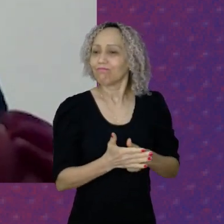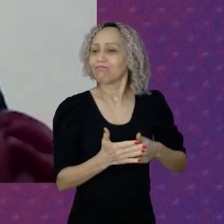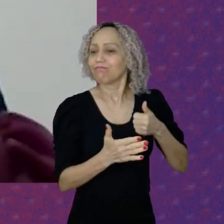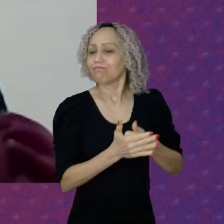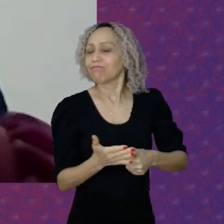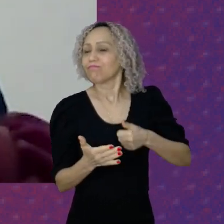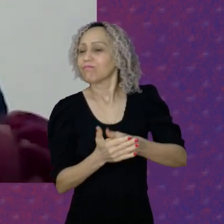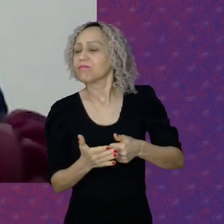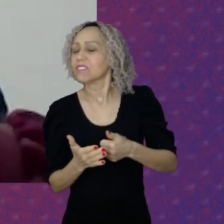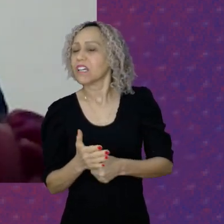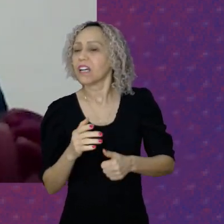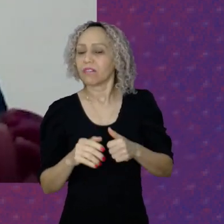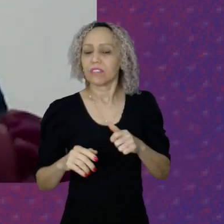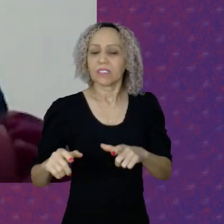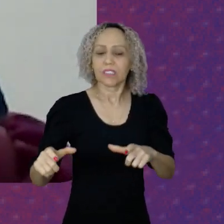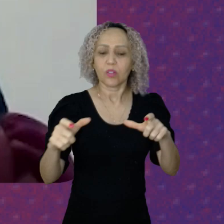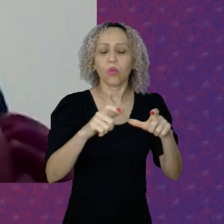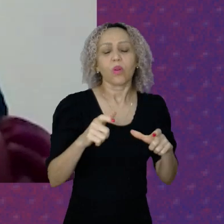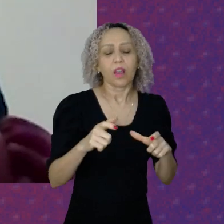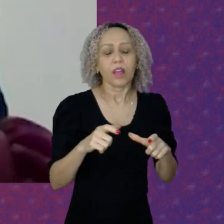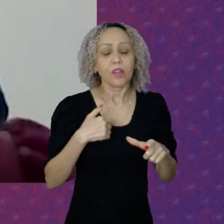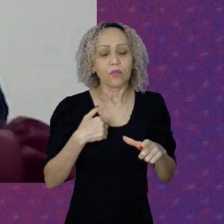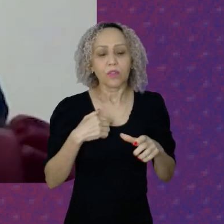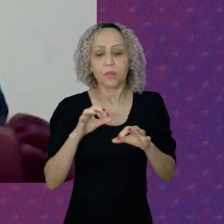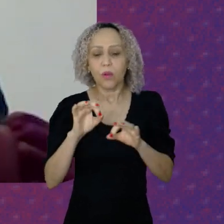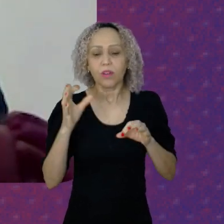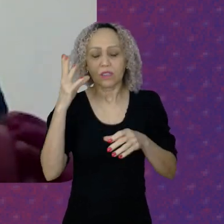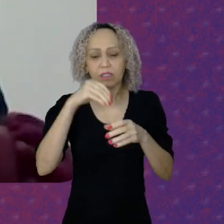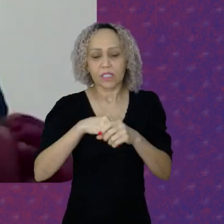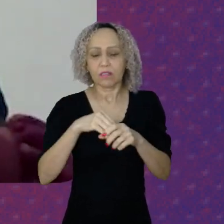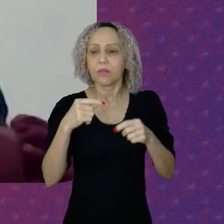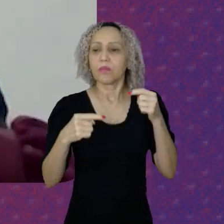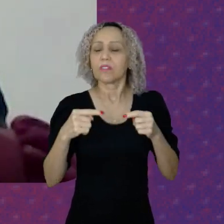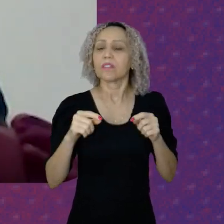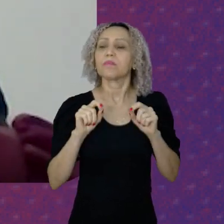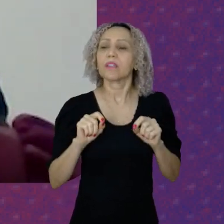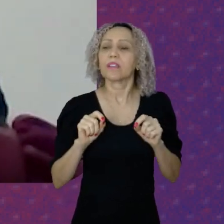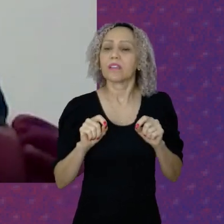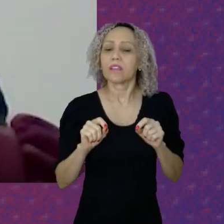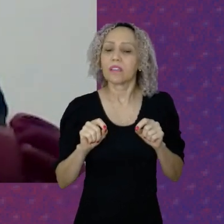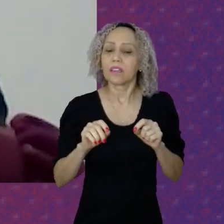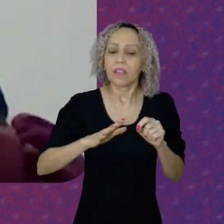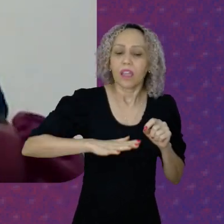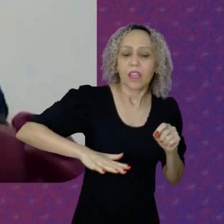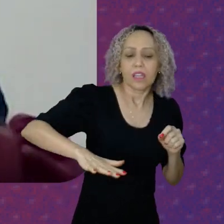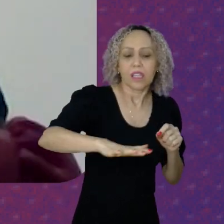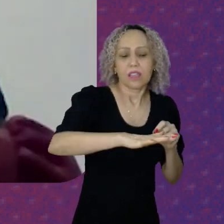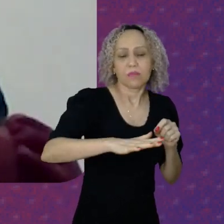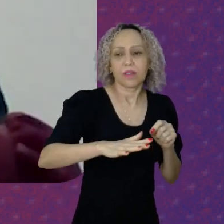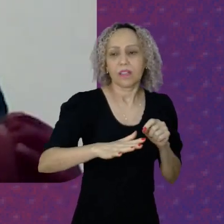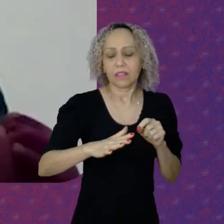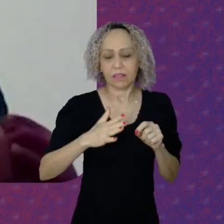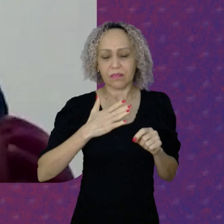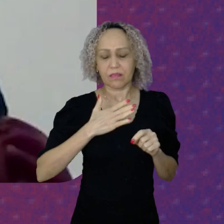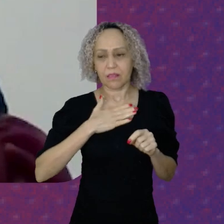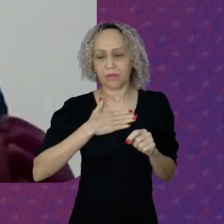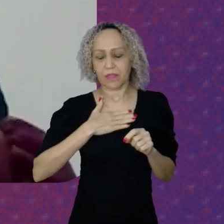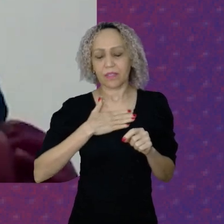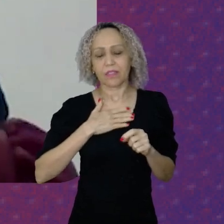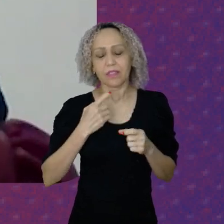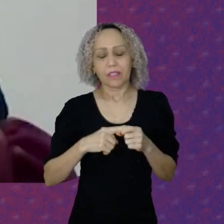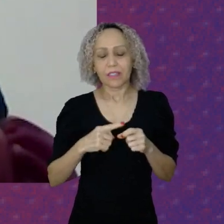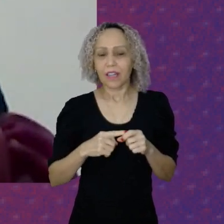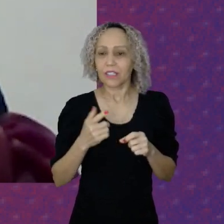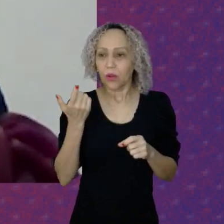também dentro da política, o que me trouxe nesse espaço do executivo da minha cidade, mesmo sem